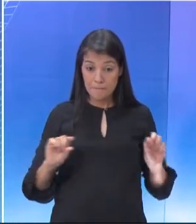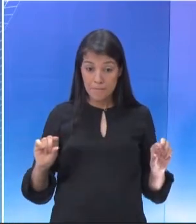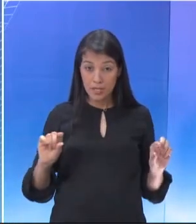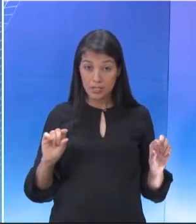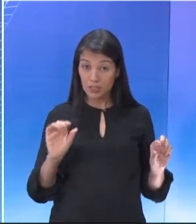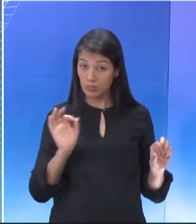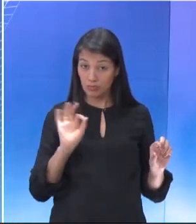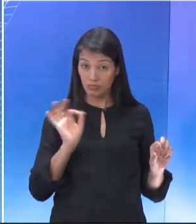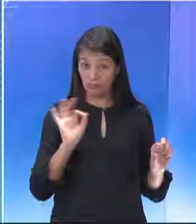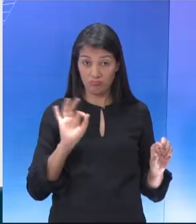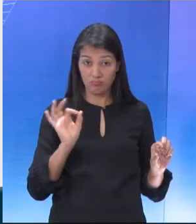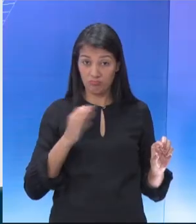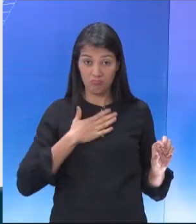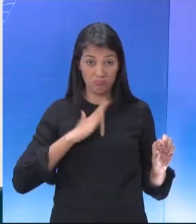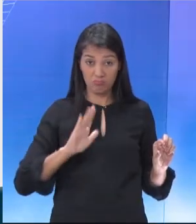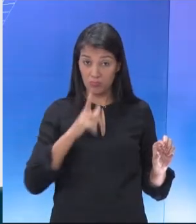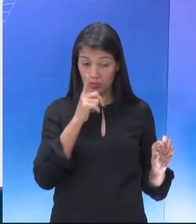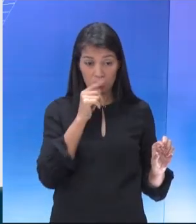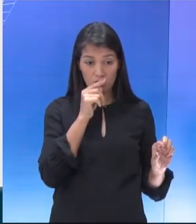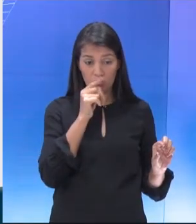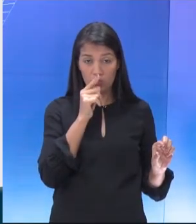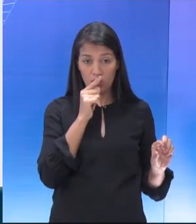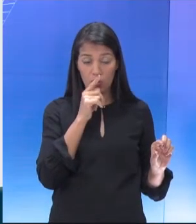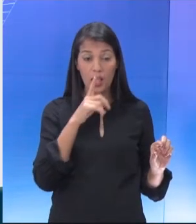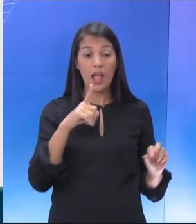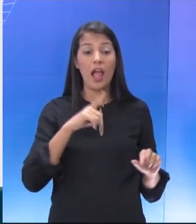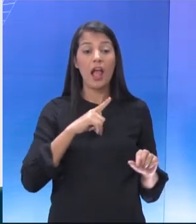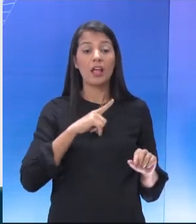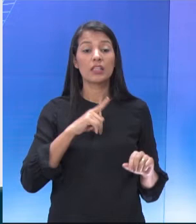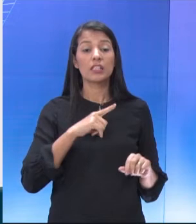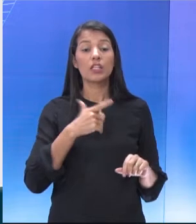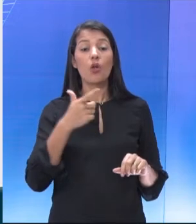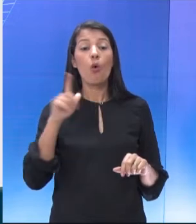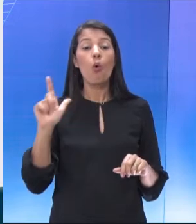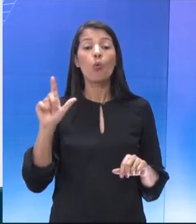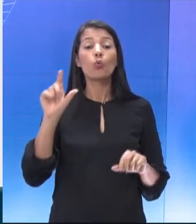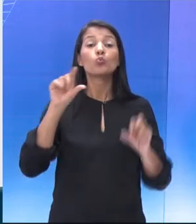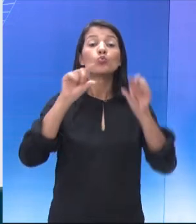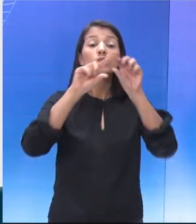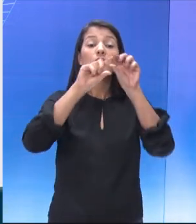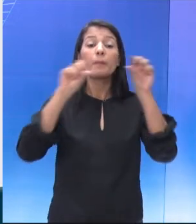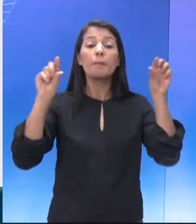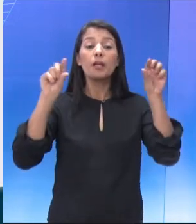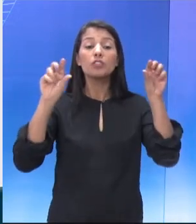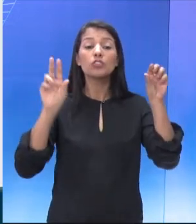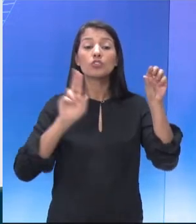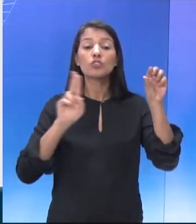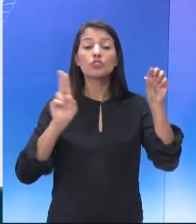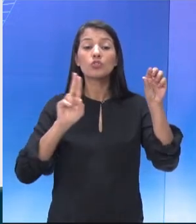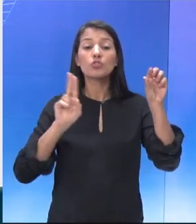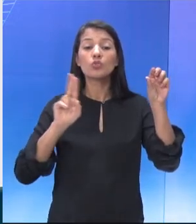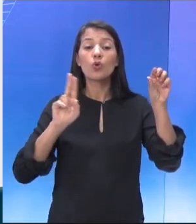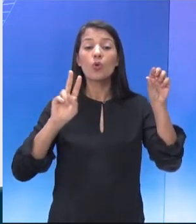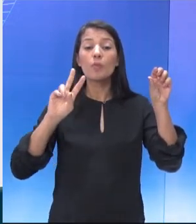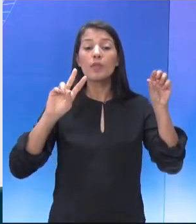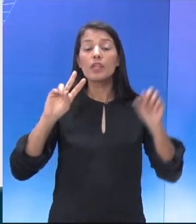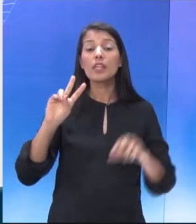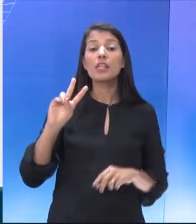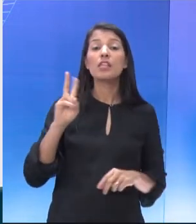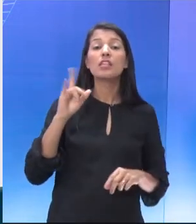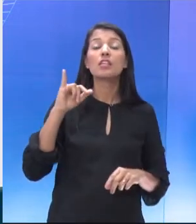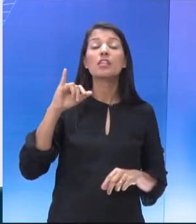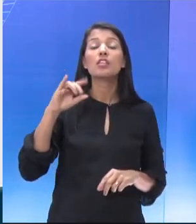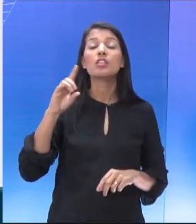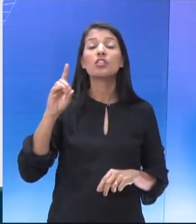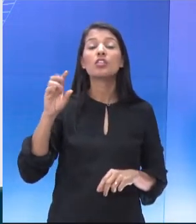gosta de água. E temos a parte hidrofílica, que é aquela parte que pode acontecer a interação com as moléculas de